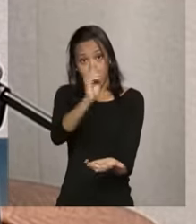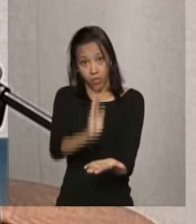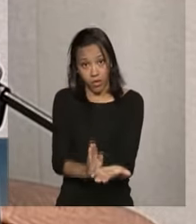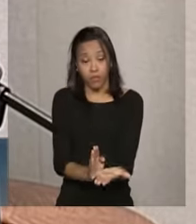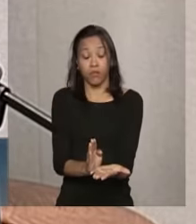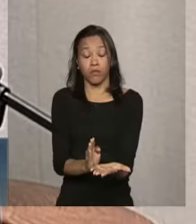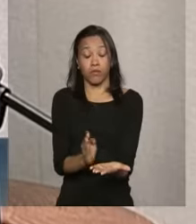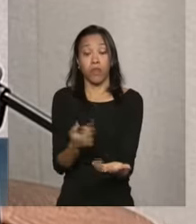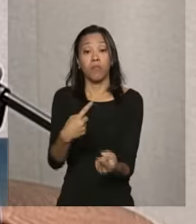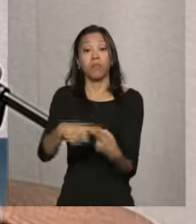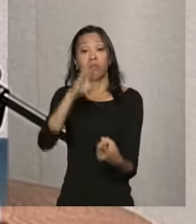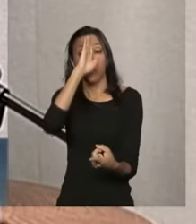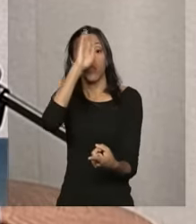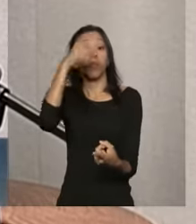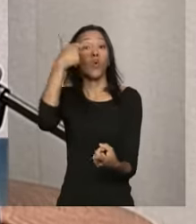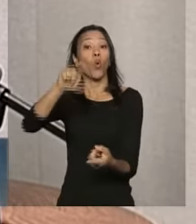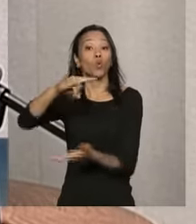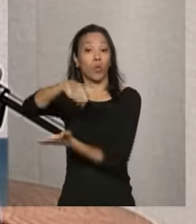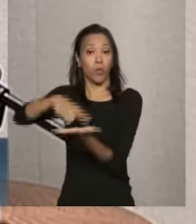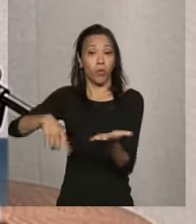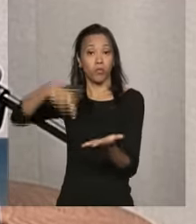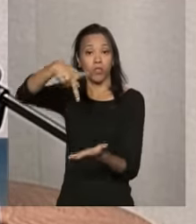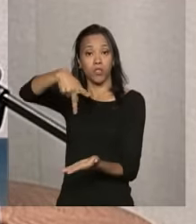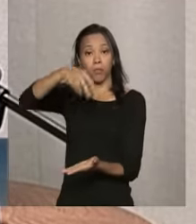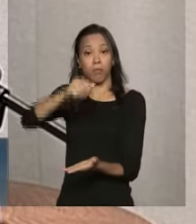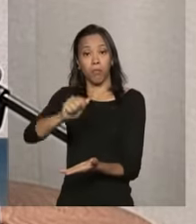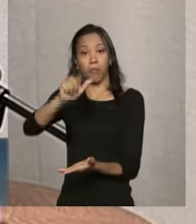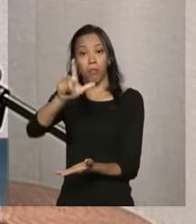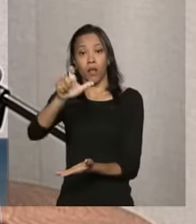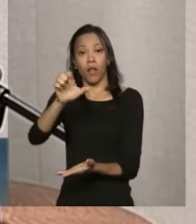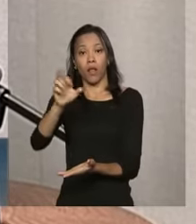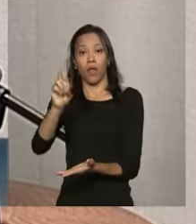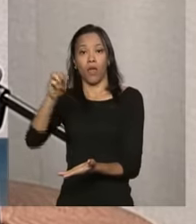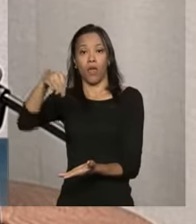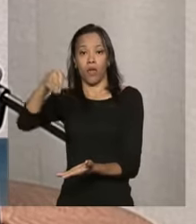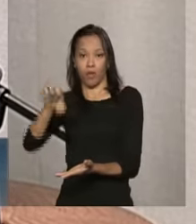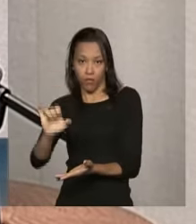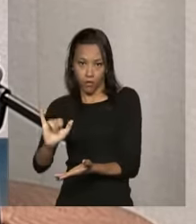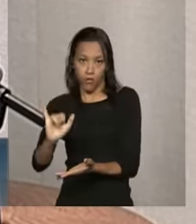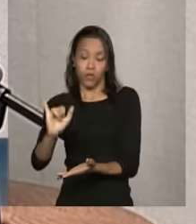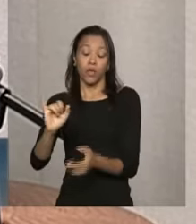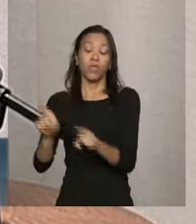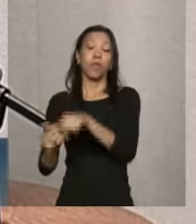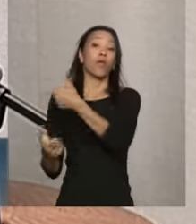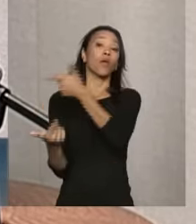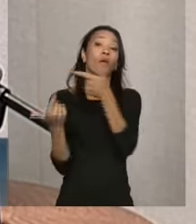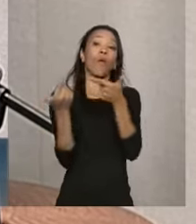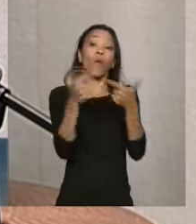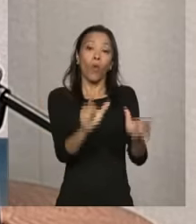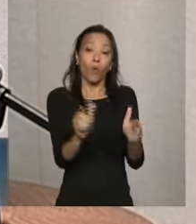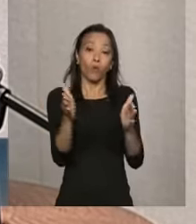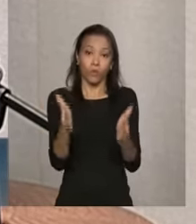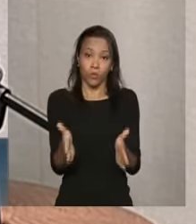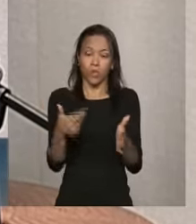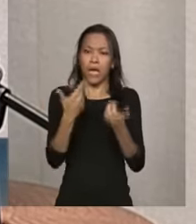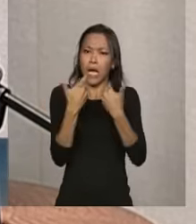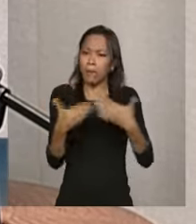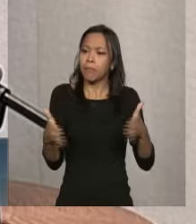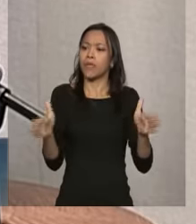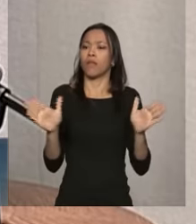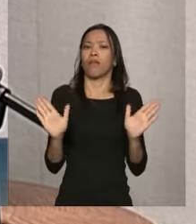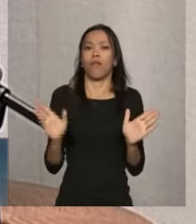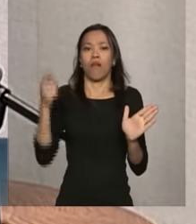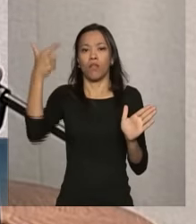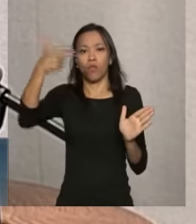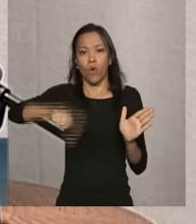protocolo de Palermo outro grande desafio é a consolidação e a ampliação da nossa rede de núcleos